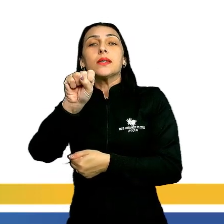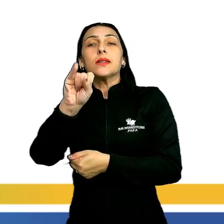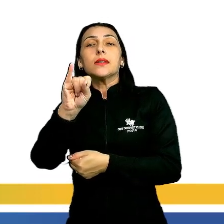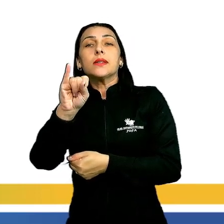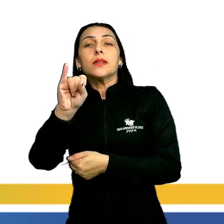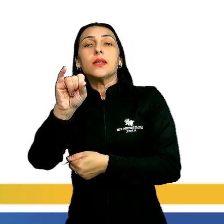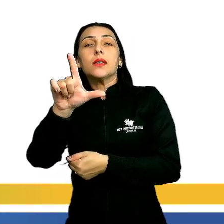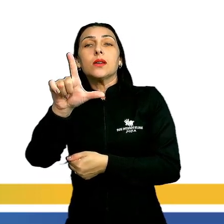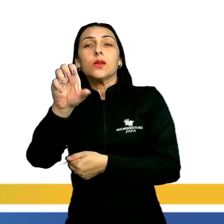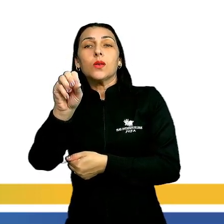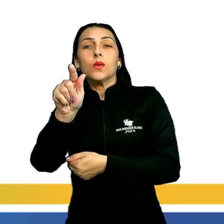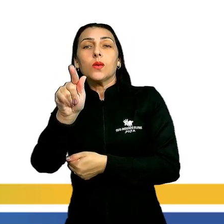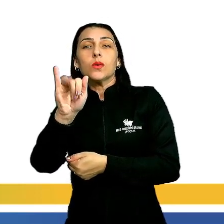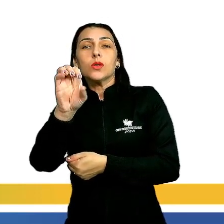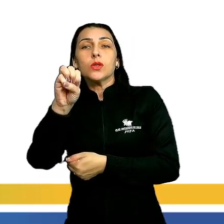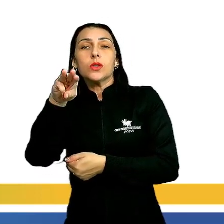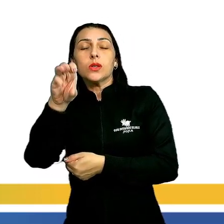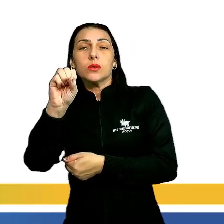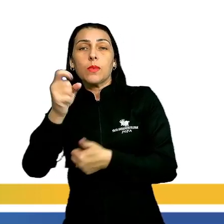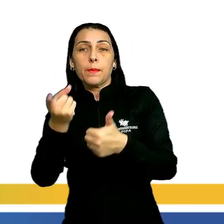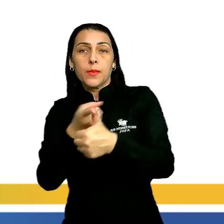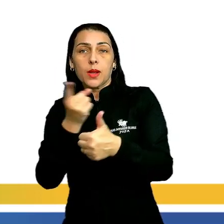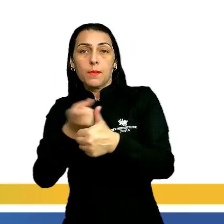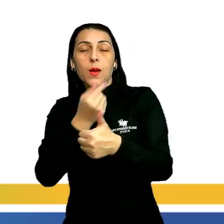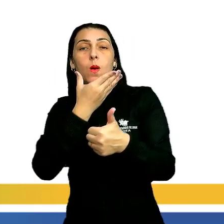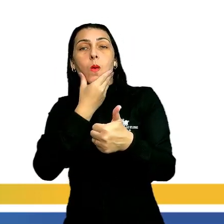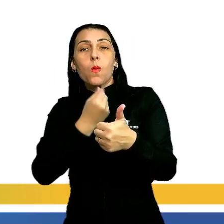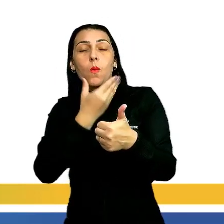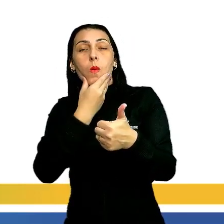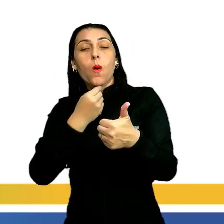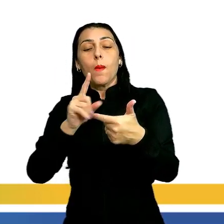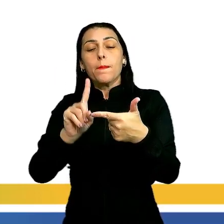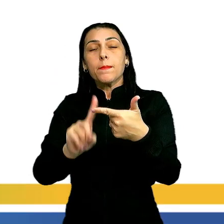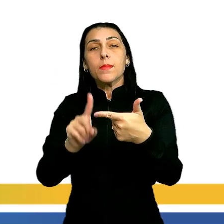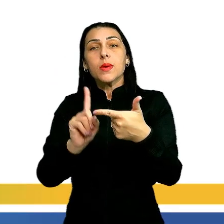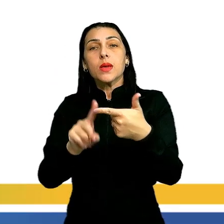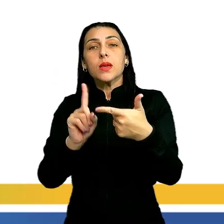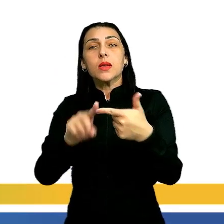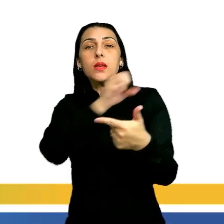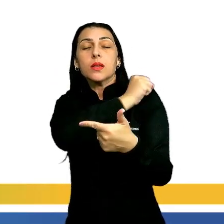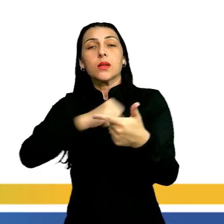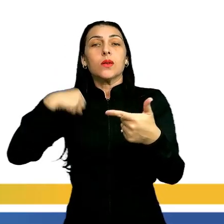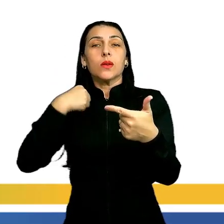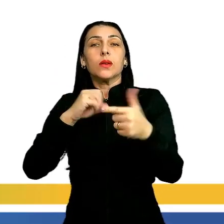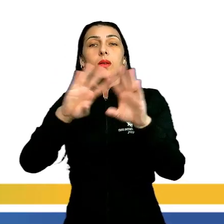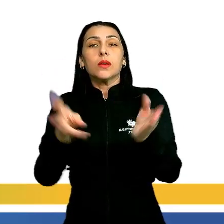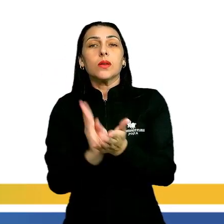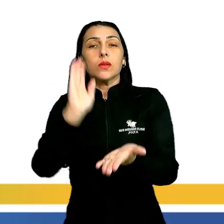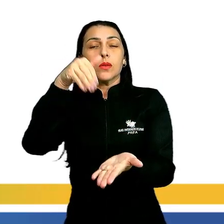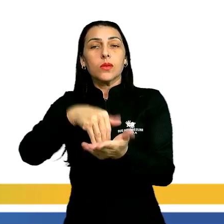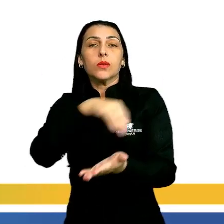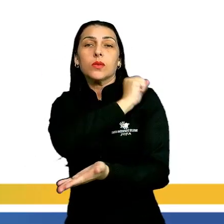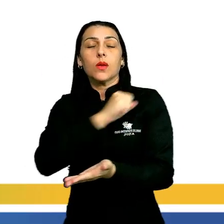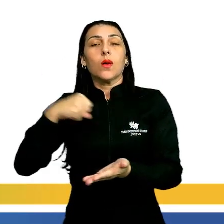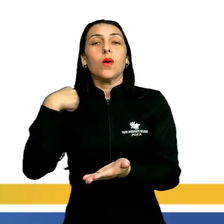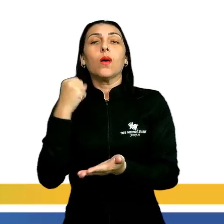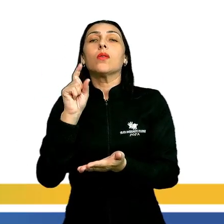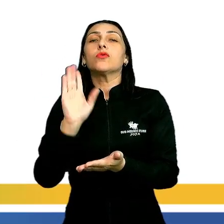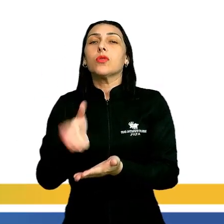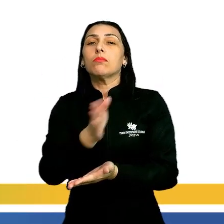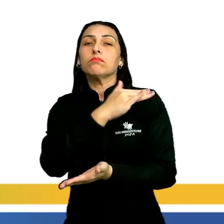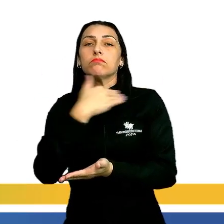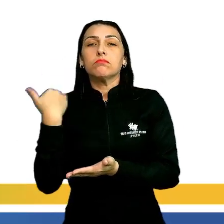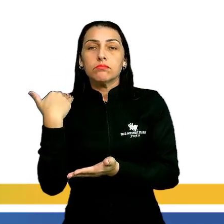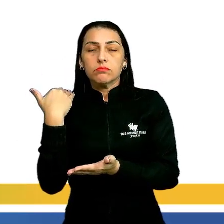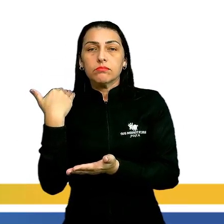homem é mortal, é a primeira premissa, Sócrates é homem, é a segunda premissa, e a conclusão, Sócrates é